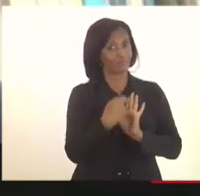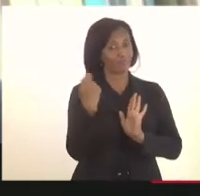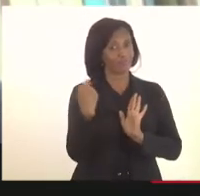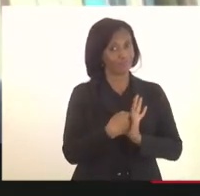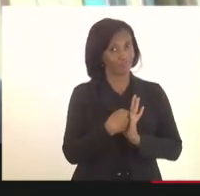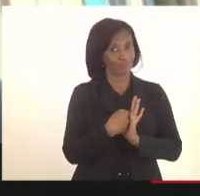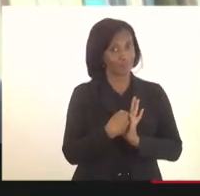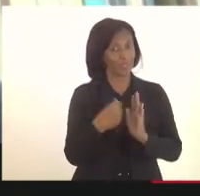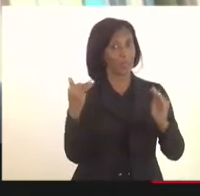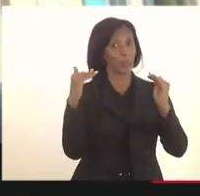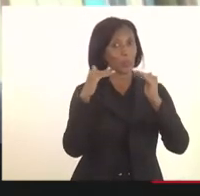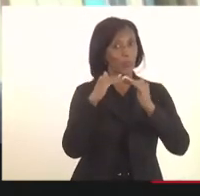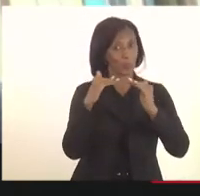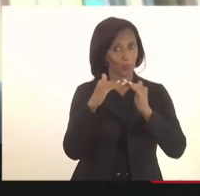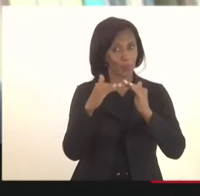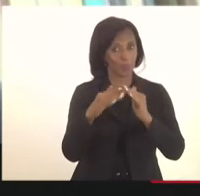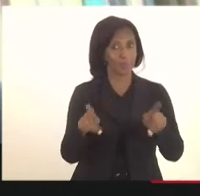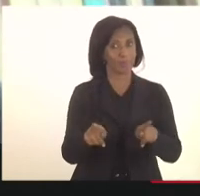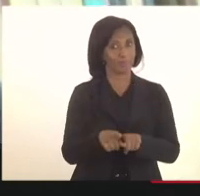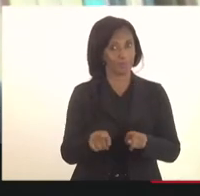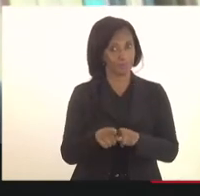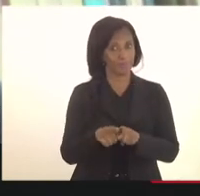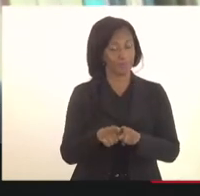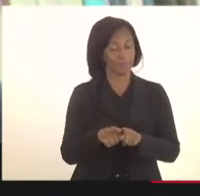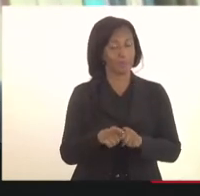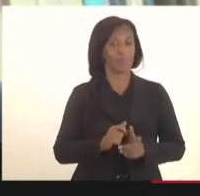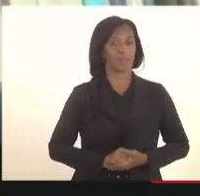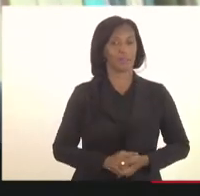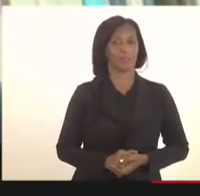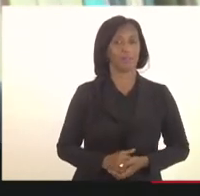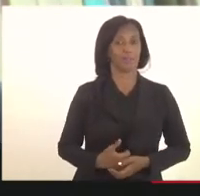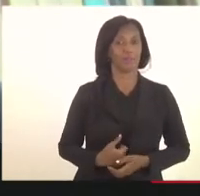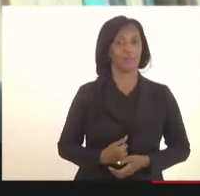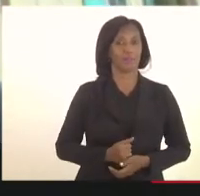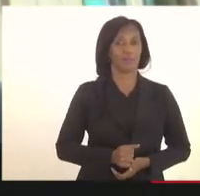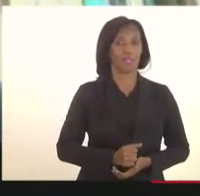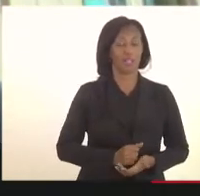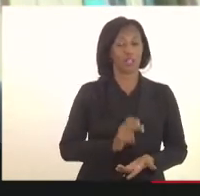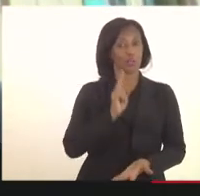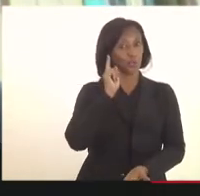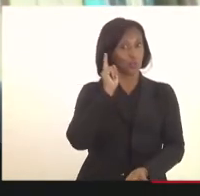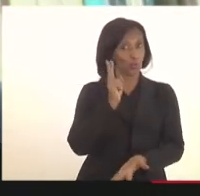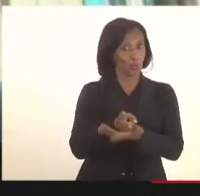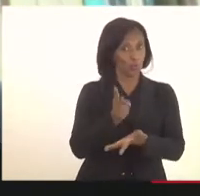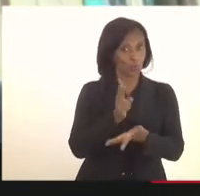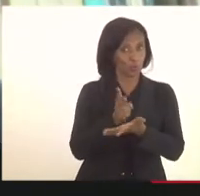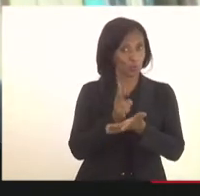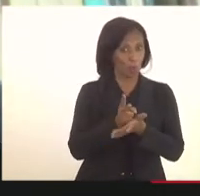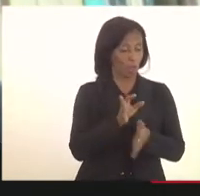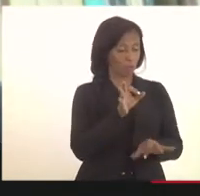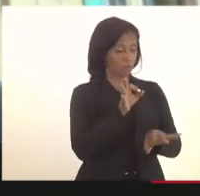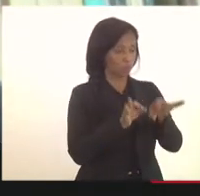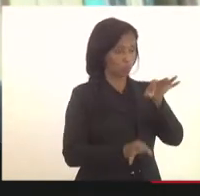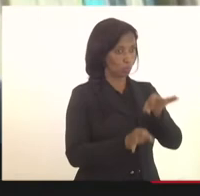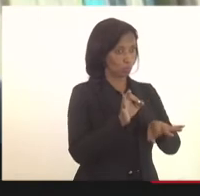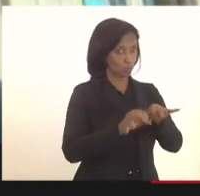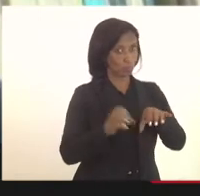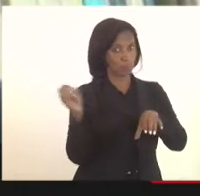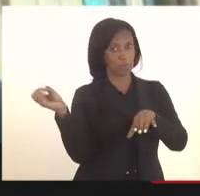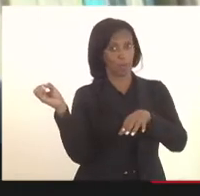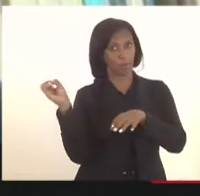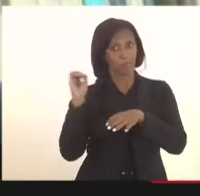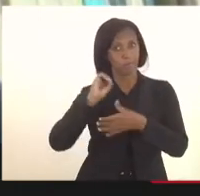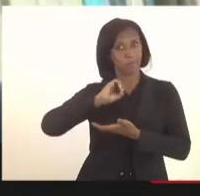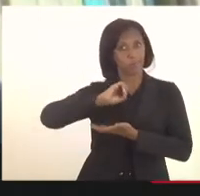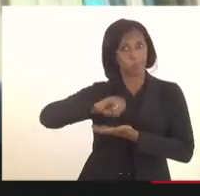e concorda com a posição de continuar depositando judicialmente o valor da